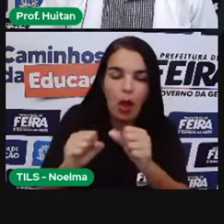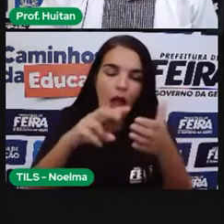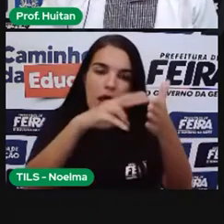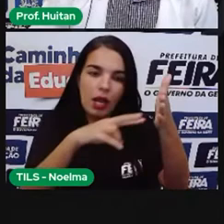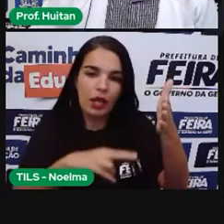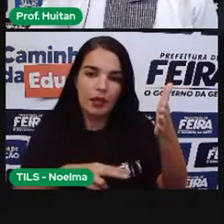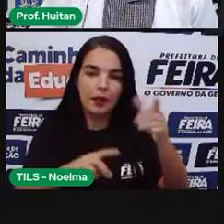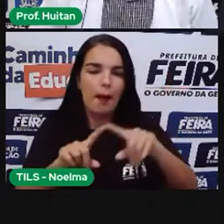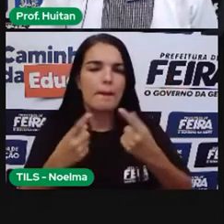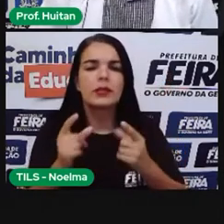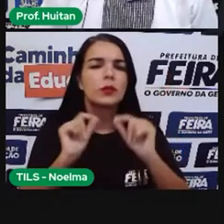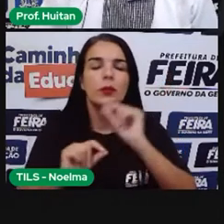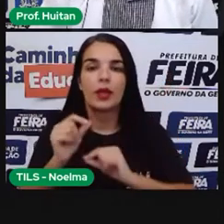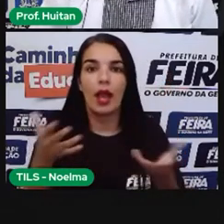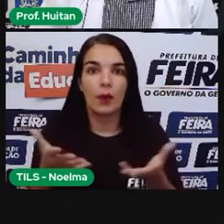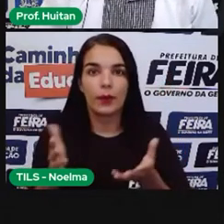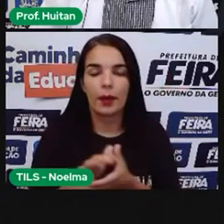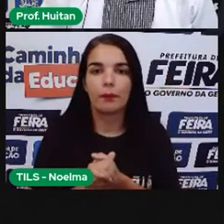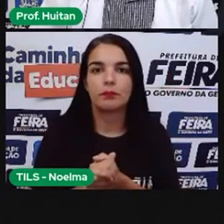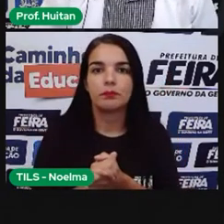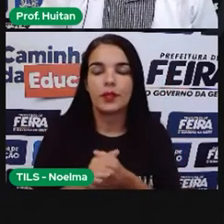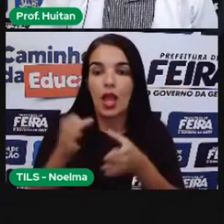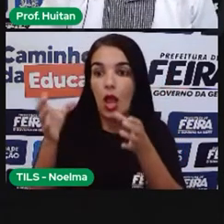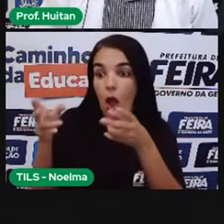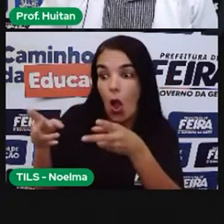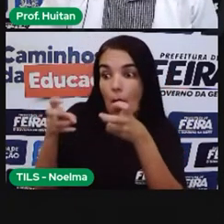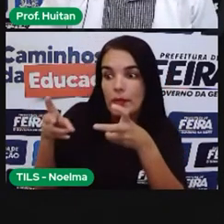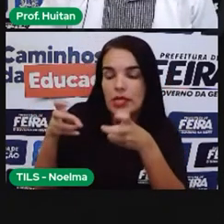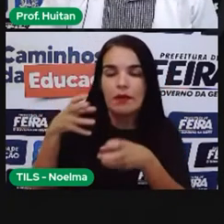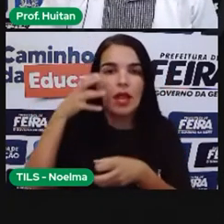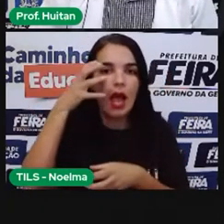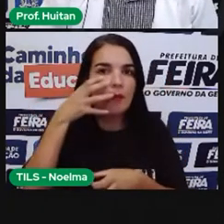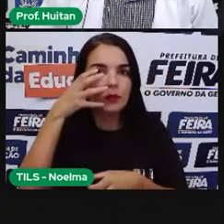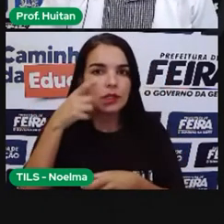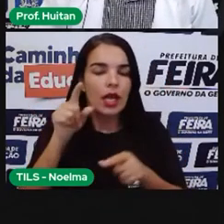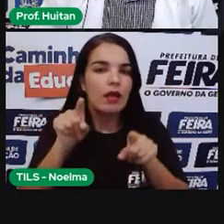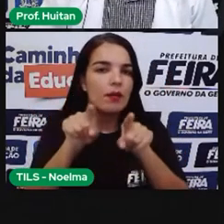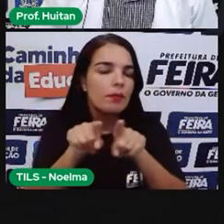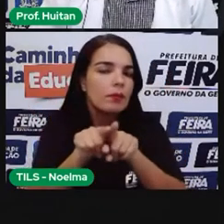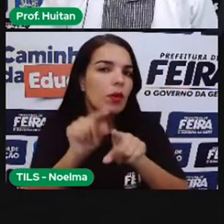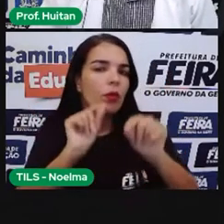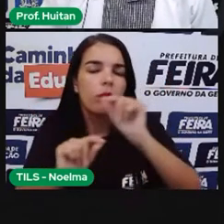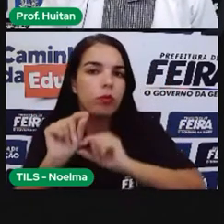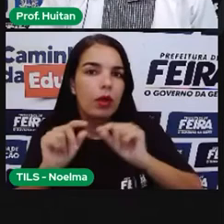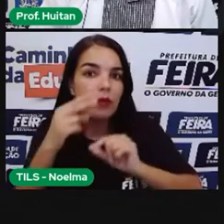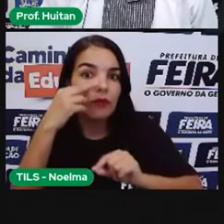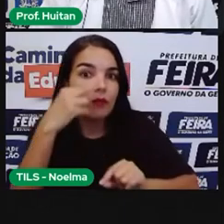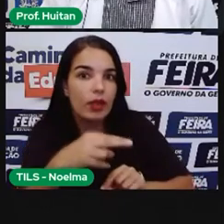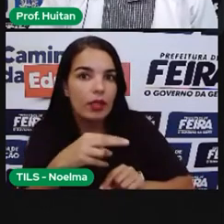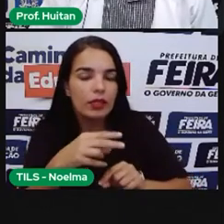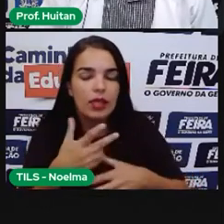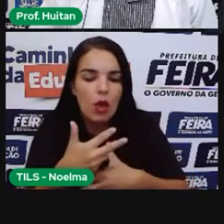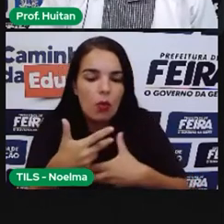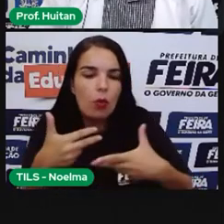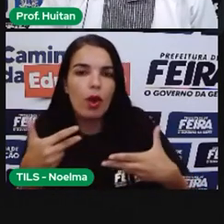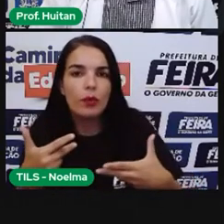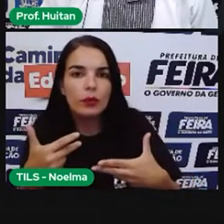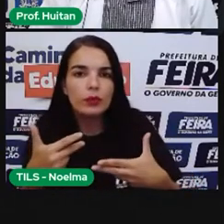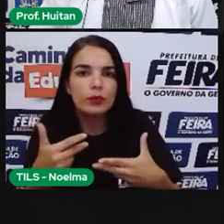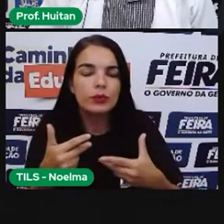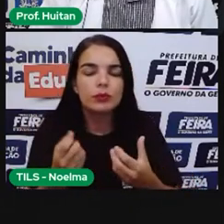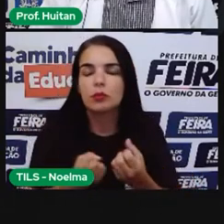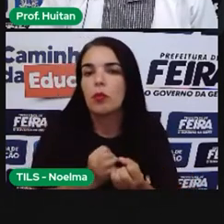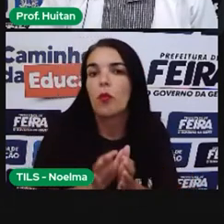Mas observando a música, você pode perceber quais são os elementos dessa música,